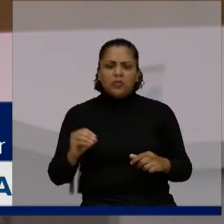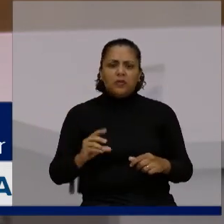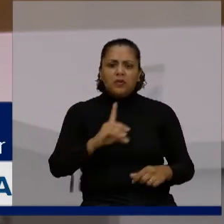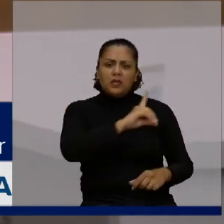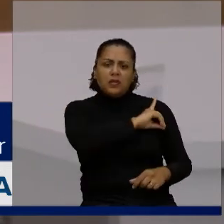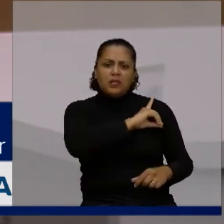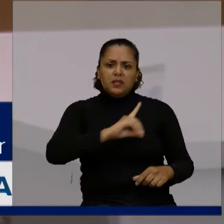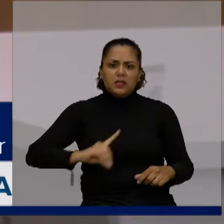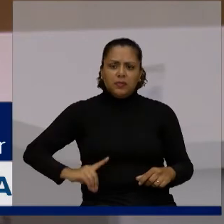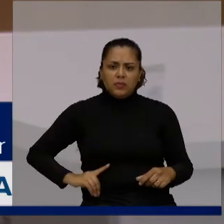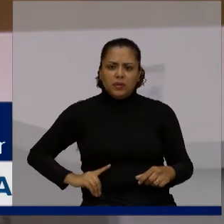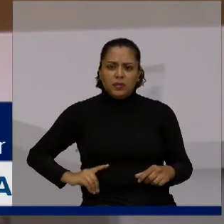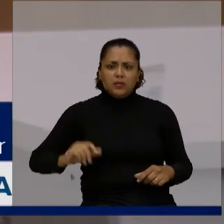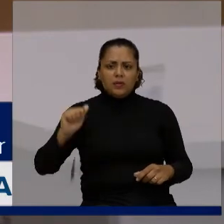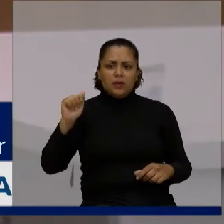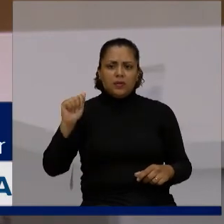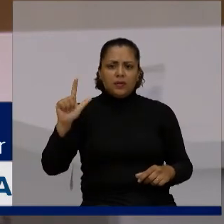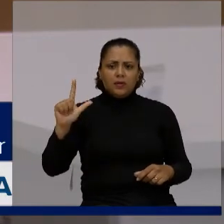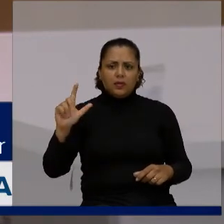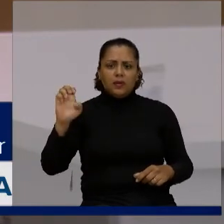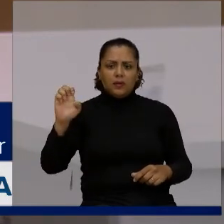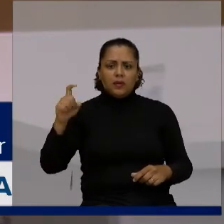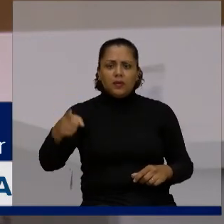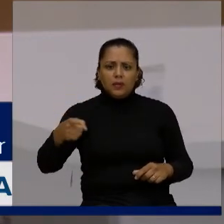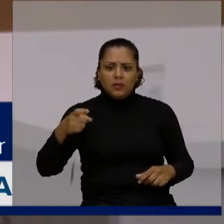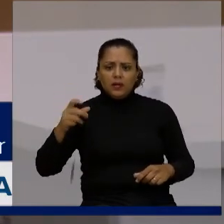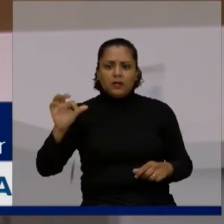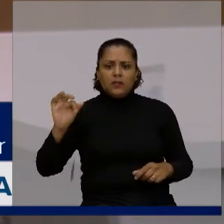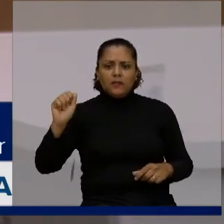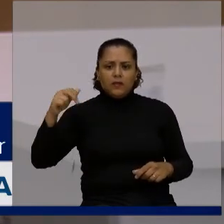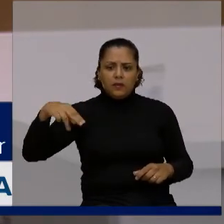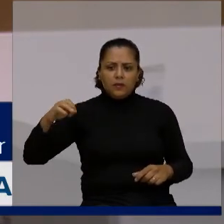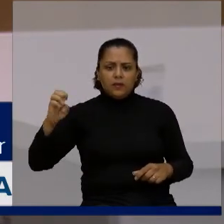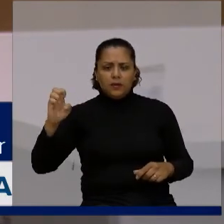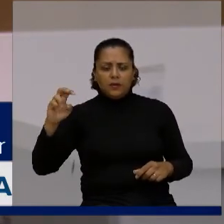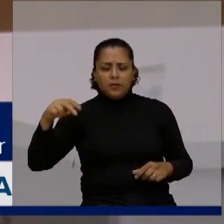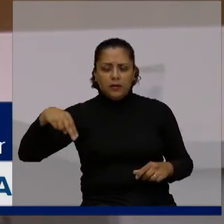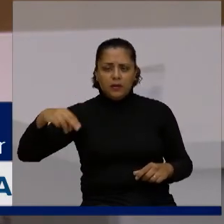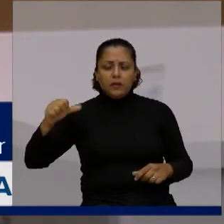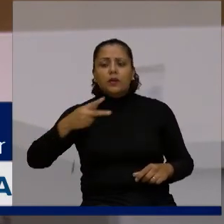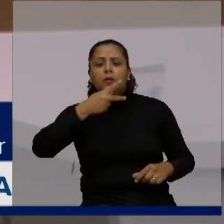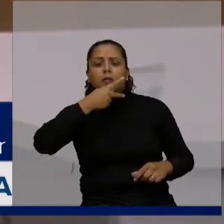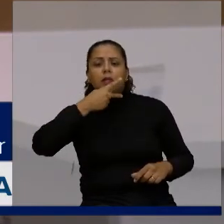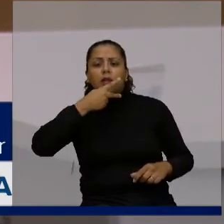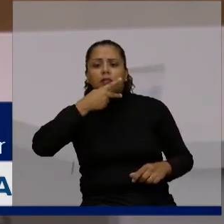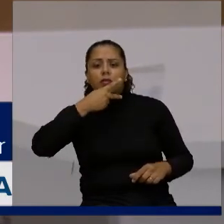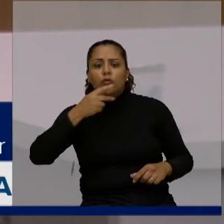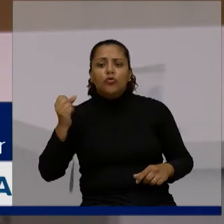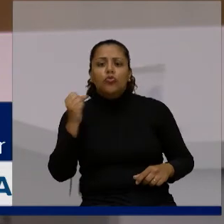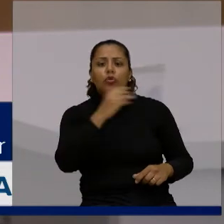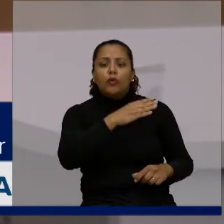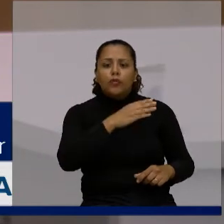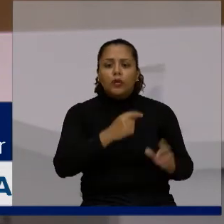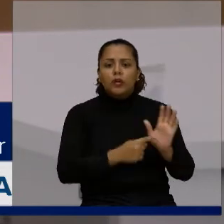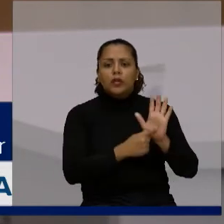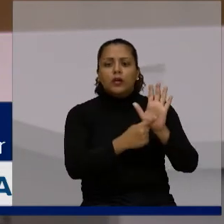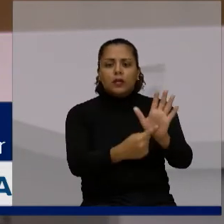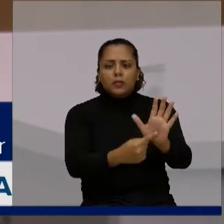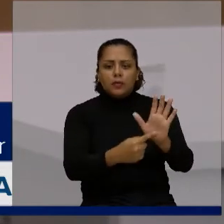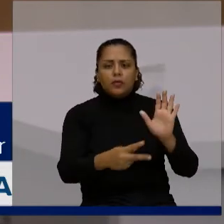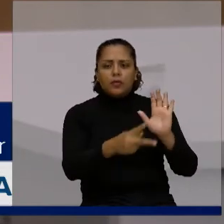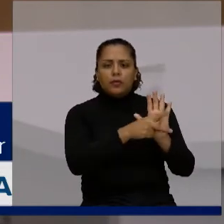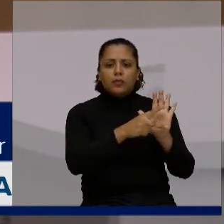Alex Fontaine, do meu partido, do Partido Novo, que apresentou um projeto em